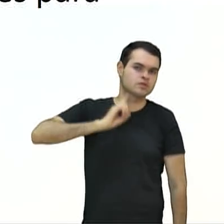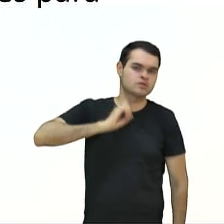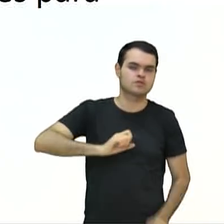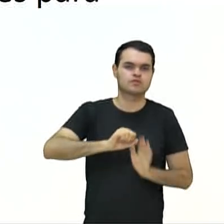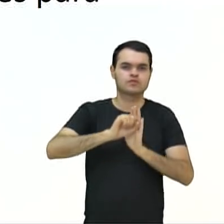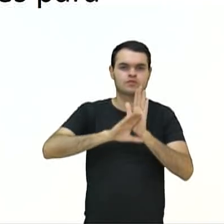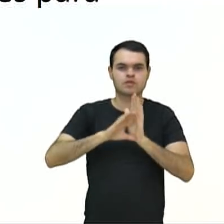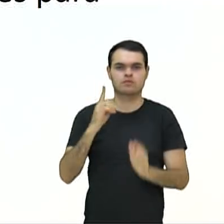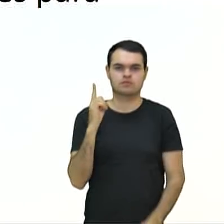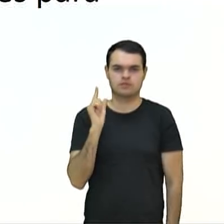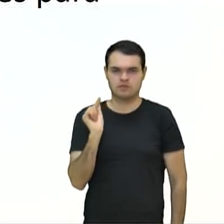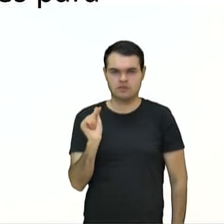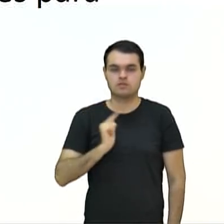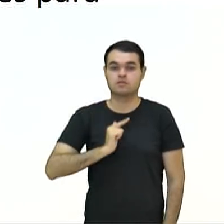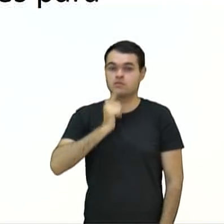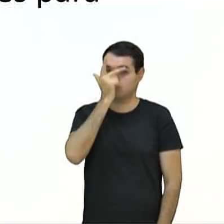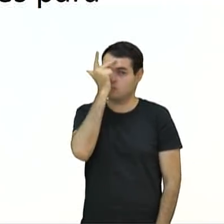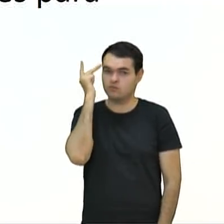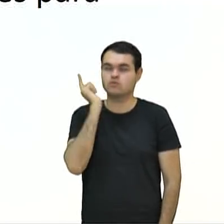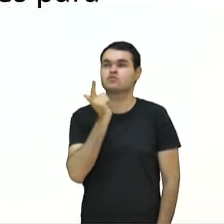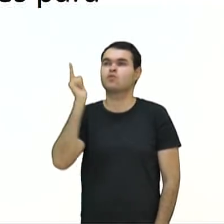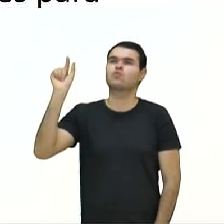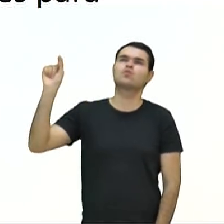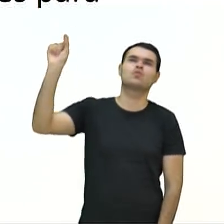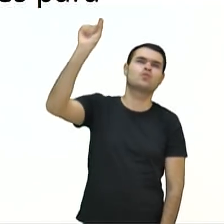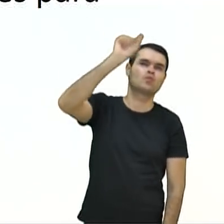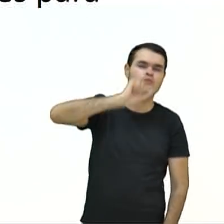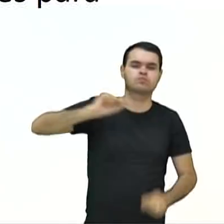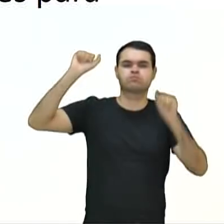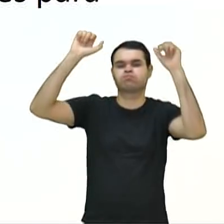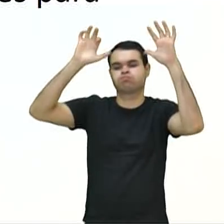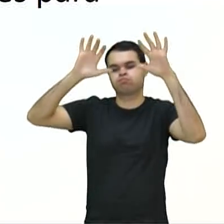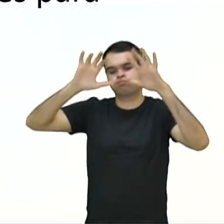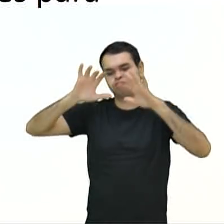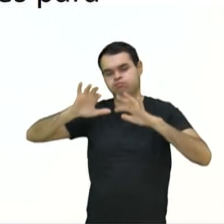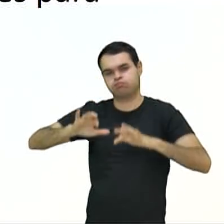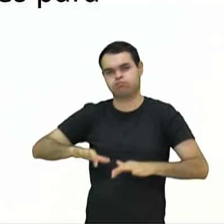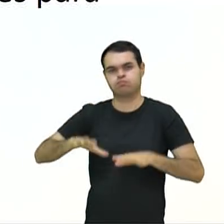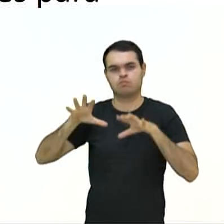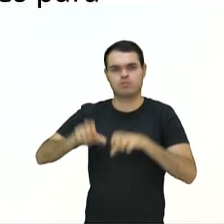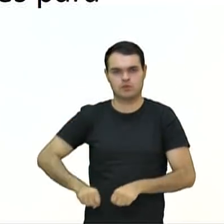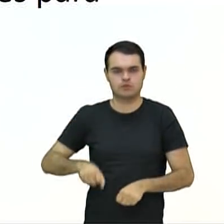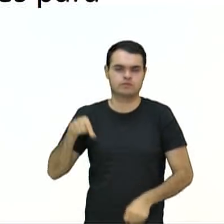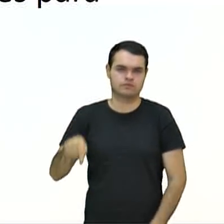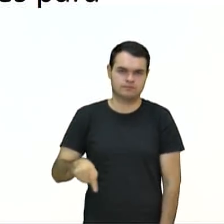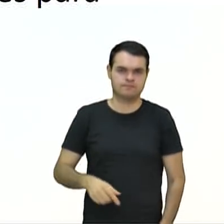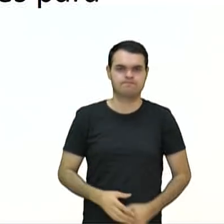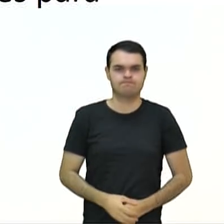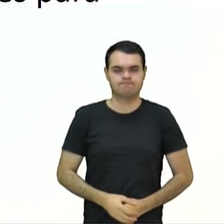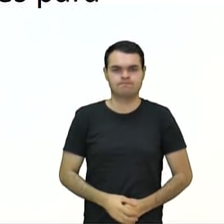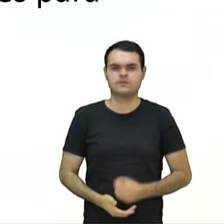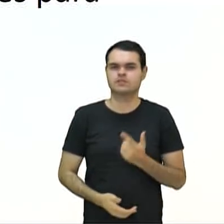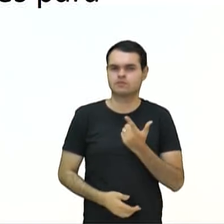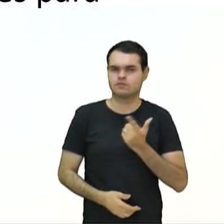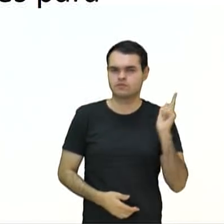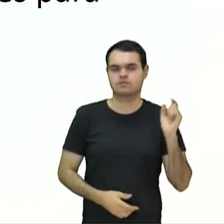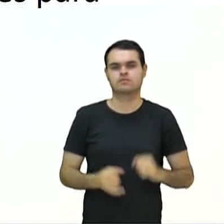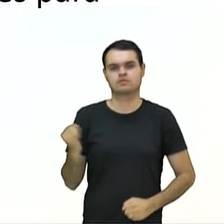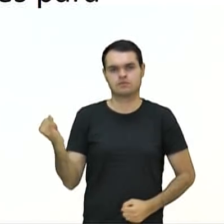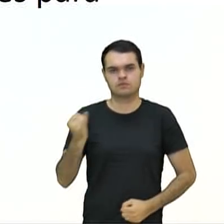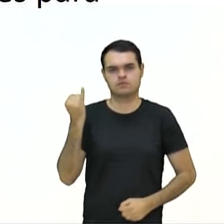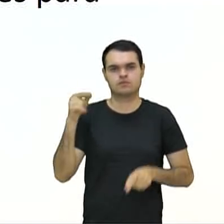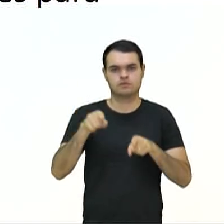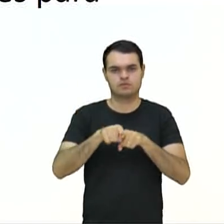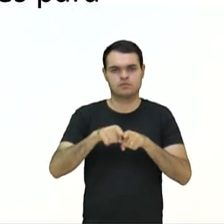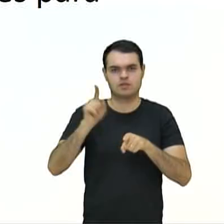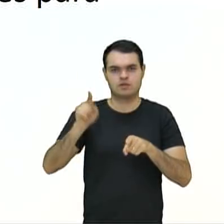ter as pessoas se deslocando de outras partes para ocupar aquela região de Minas Gerais ali. E outra questão importante, a mudança